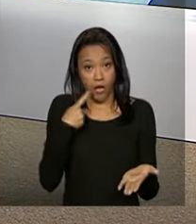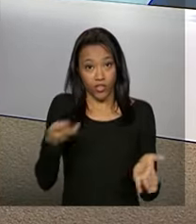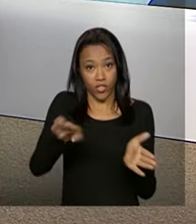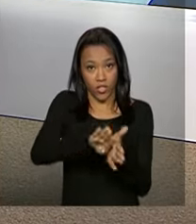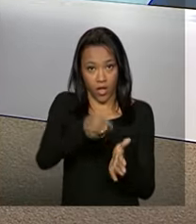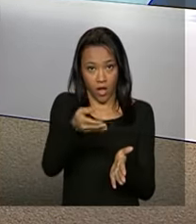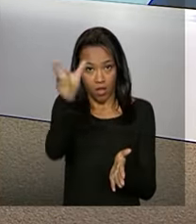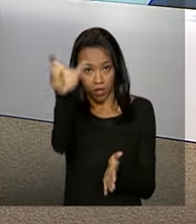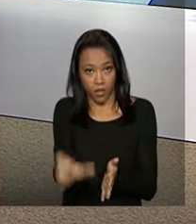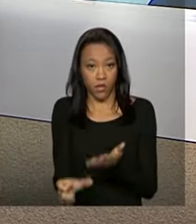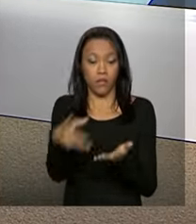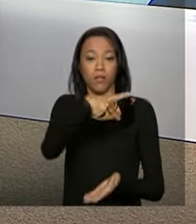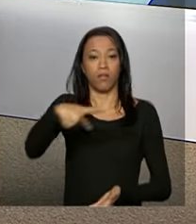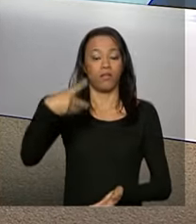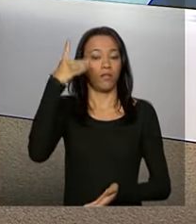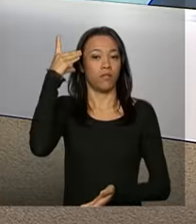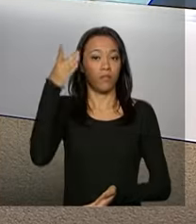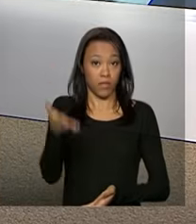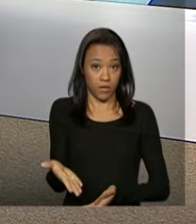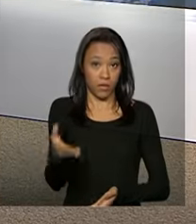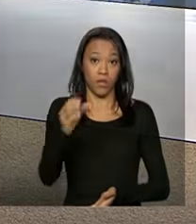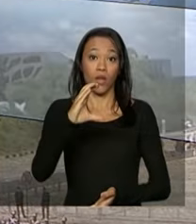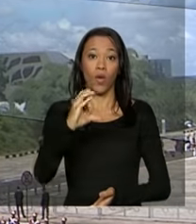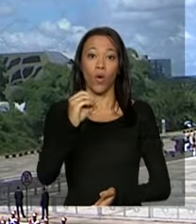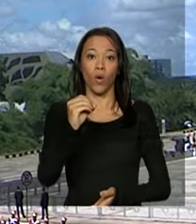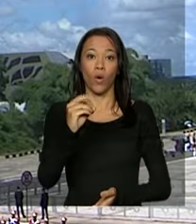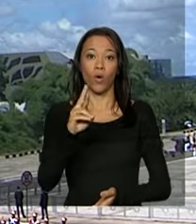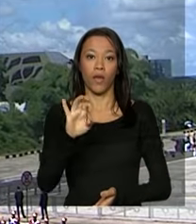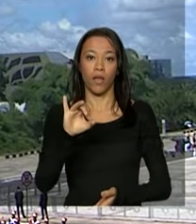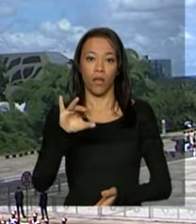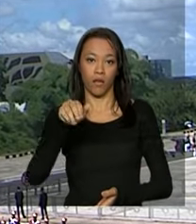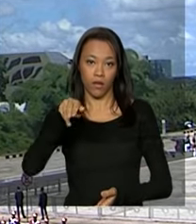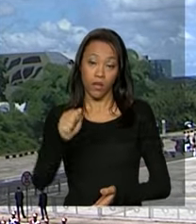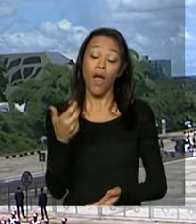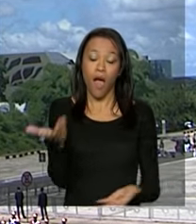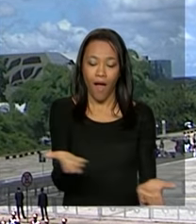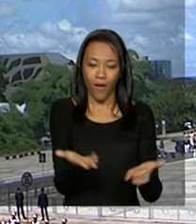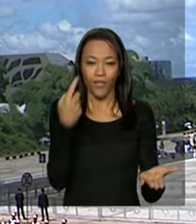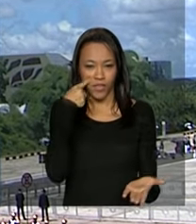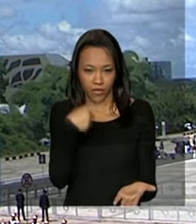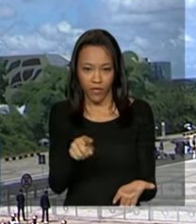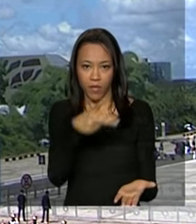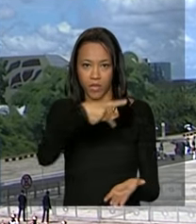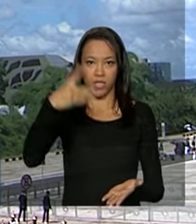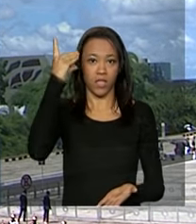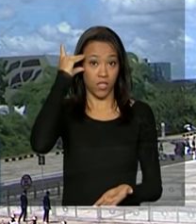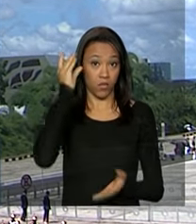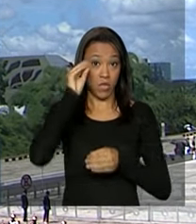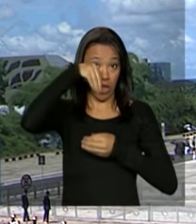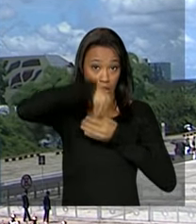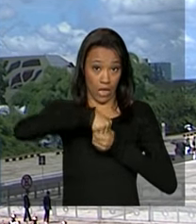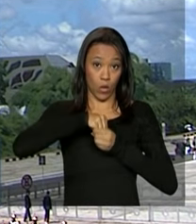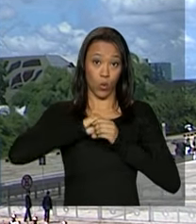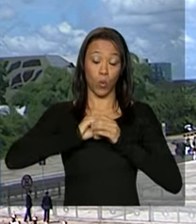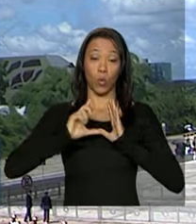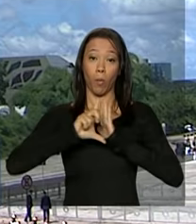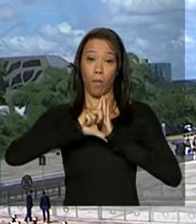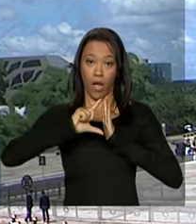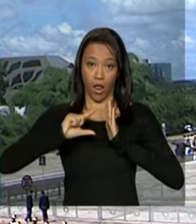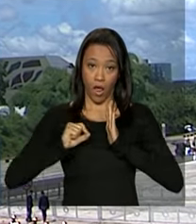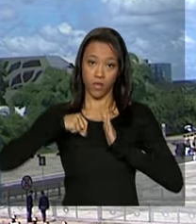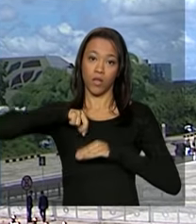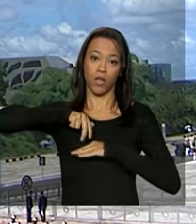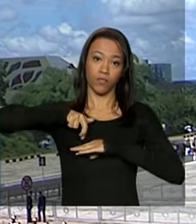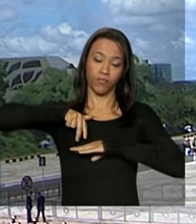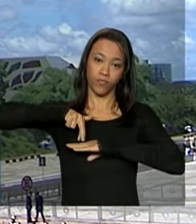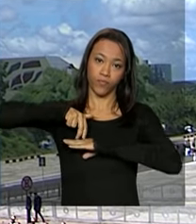coreana. Nas imagens, você acompanha a presidenta Dilma Rousseff, ainda de dentro do Palácio do Planalto. Foi se